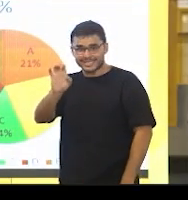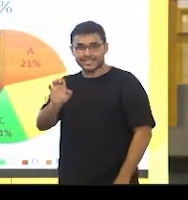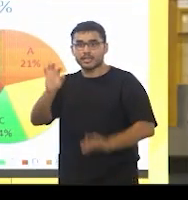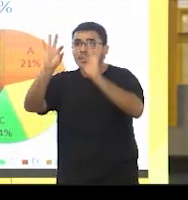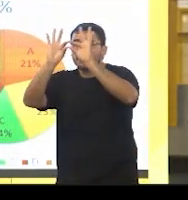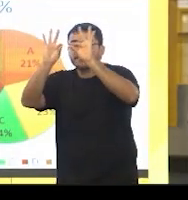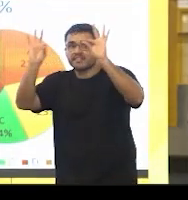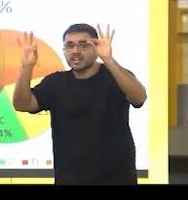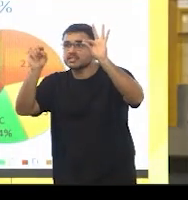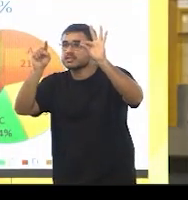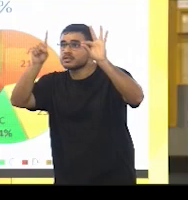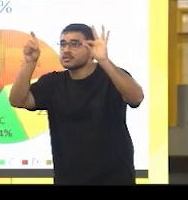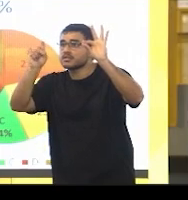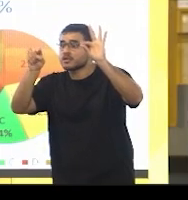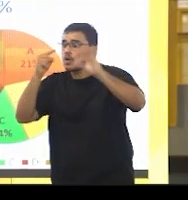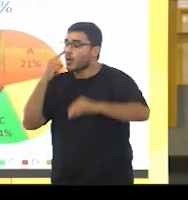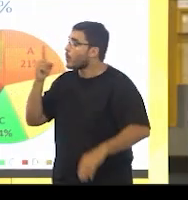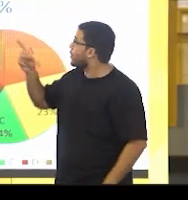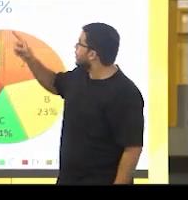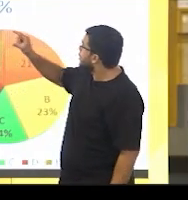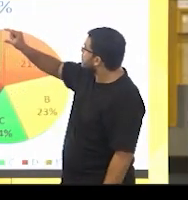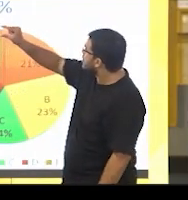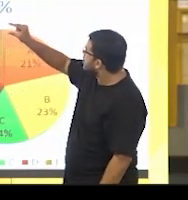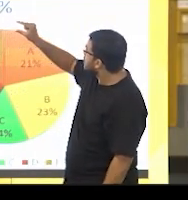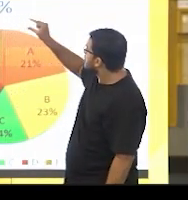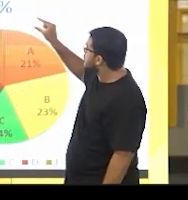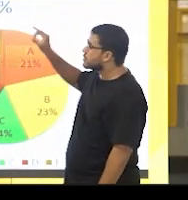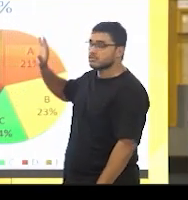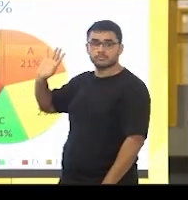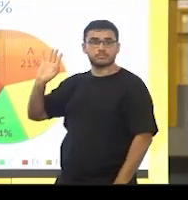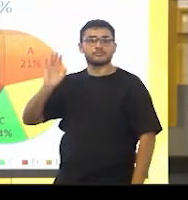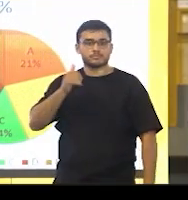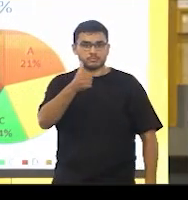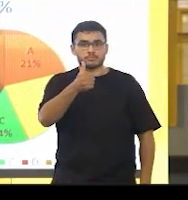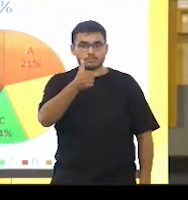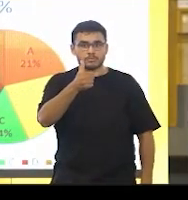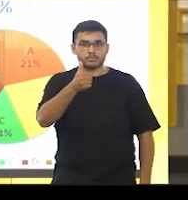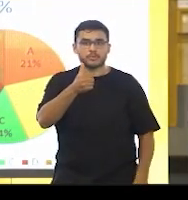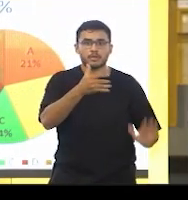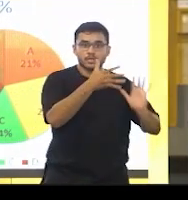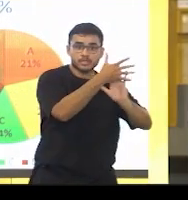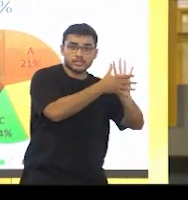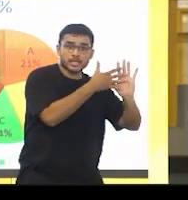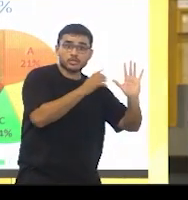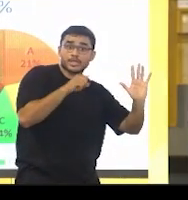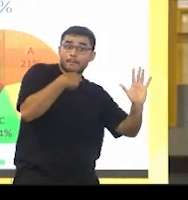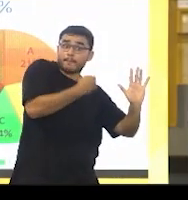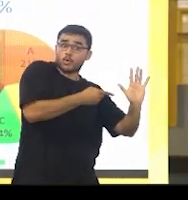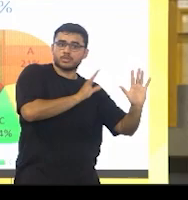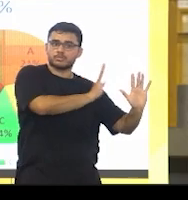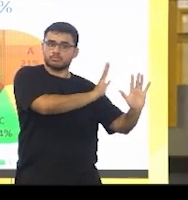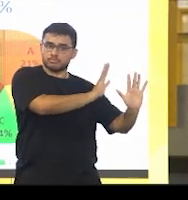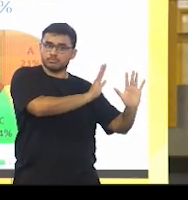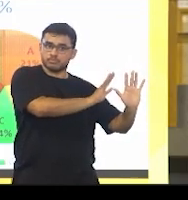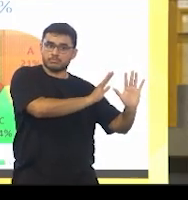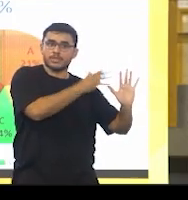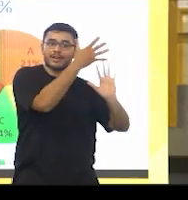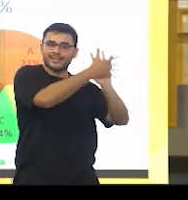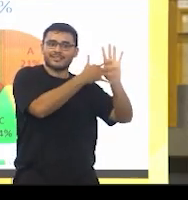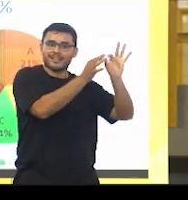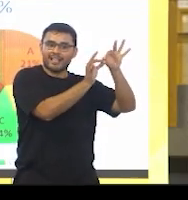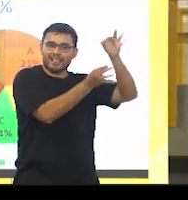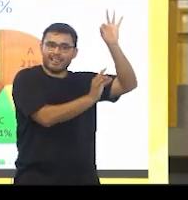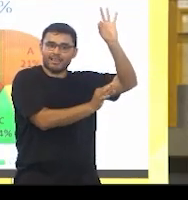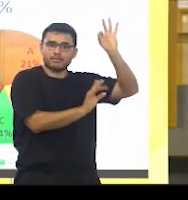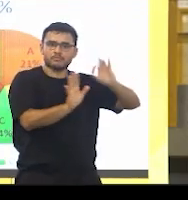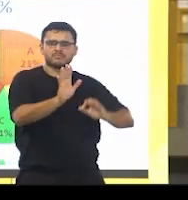base. Marden, o que é o texto base? É esse texto que fica acima das alternativas. Olha